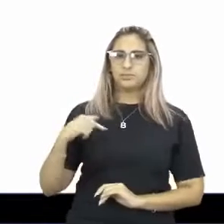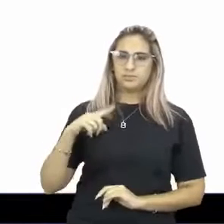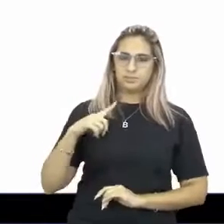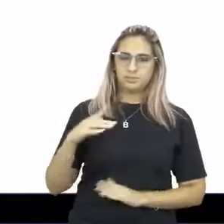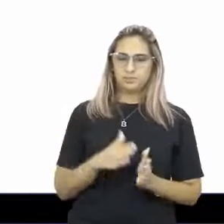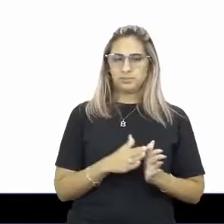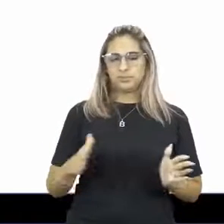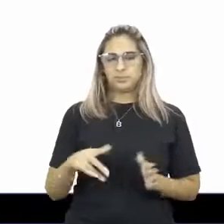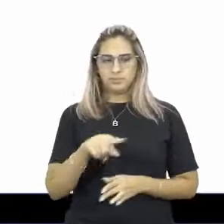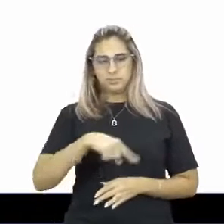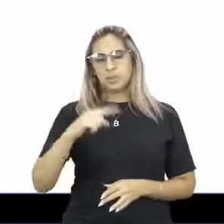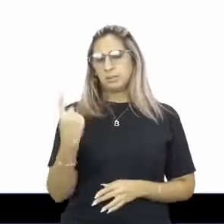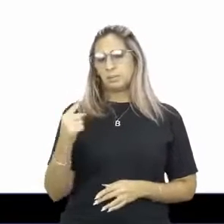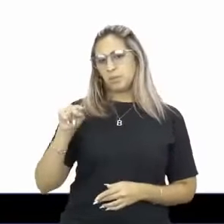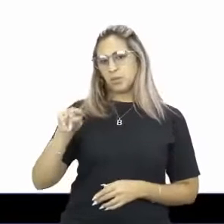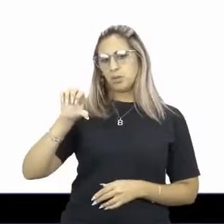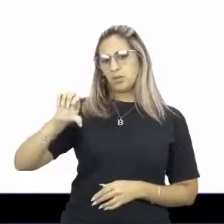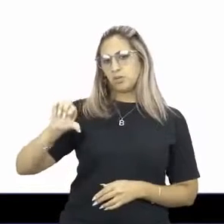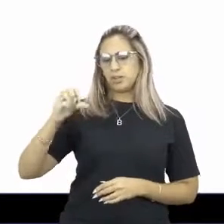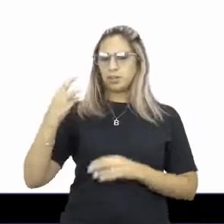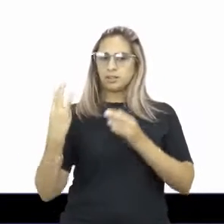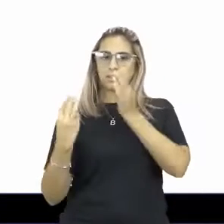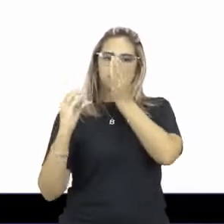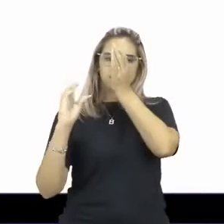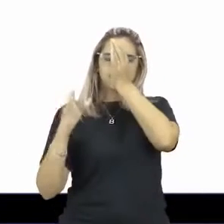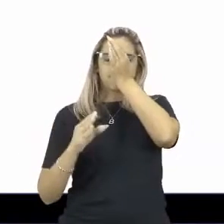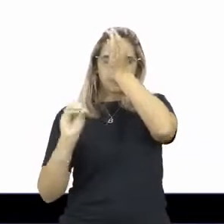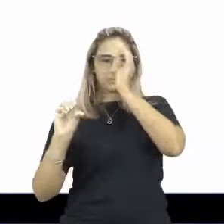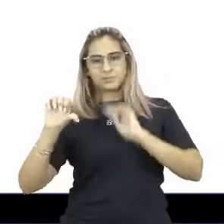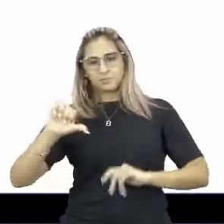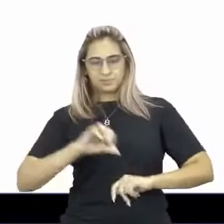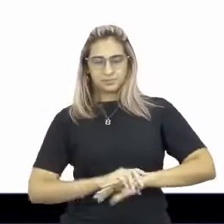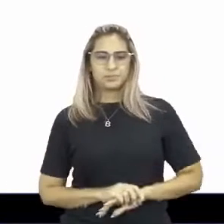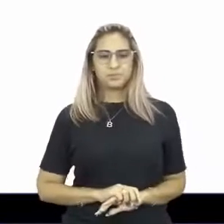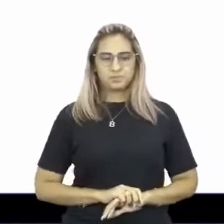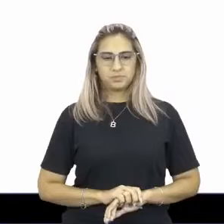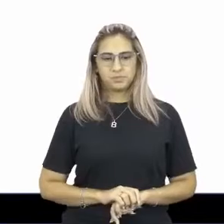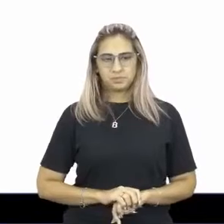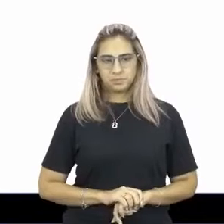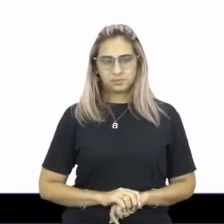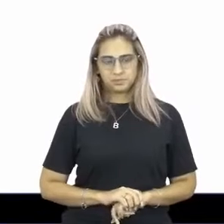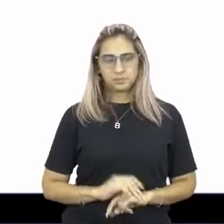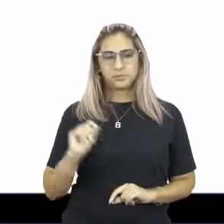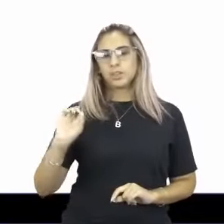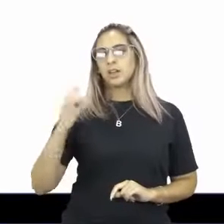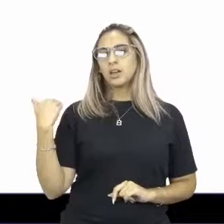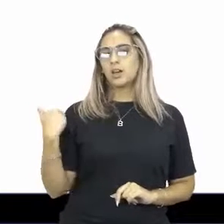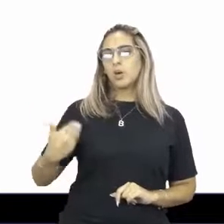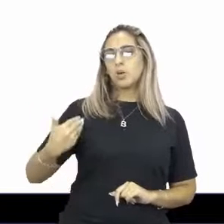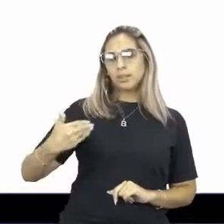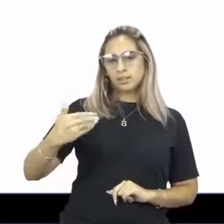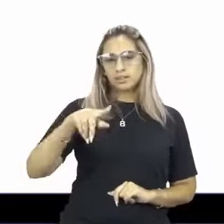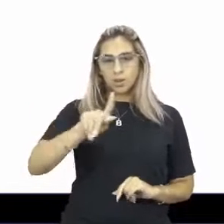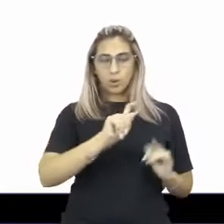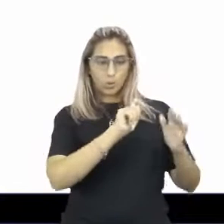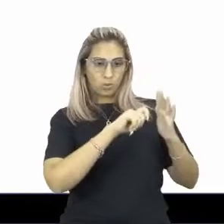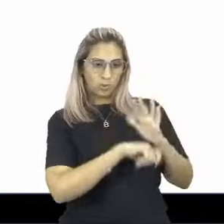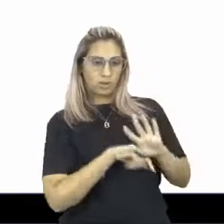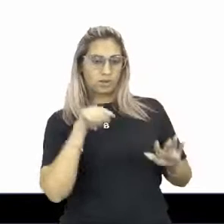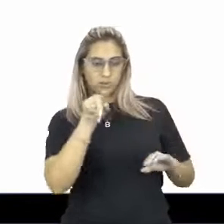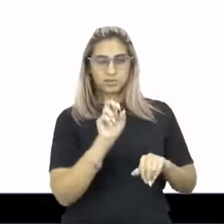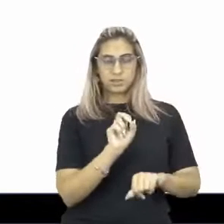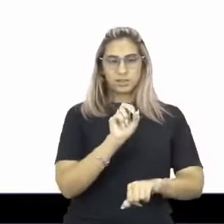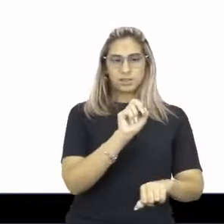pela LC 1093 de 2009. O que acontece é que esse contrato, você vai